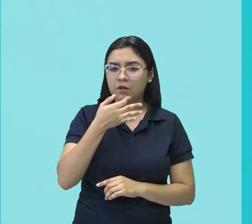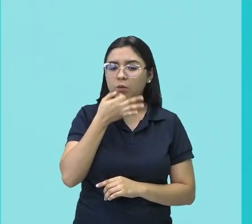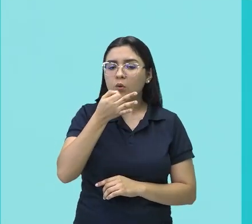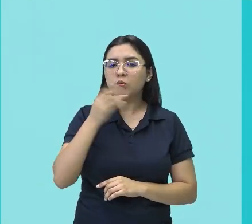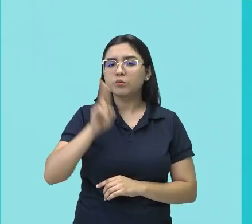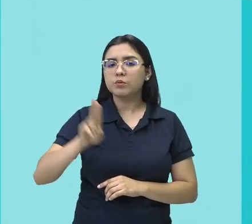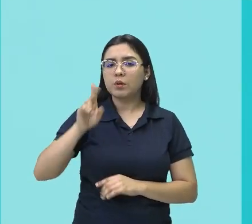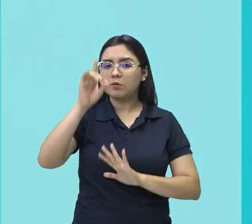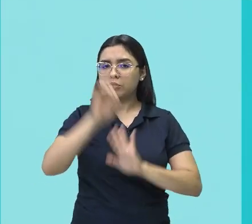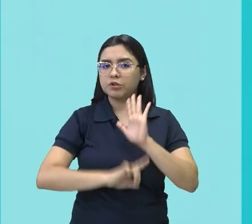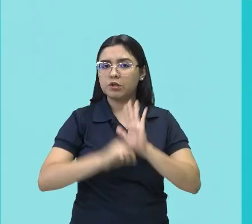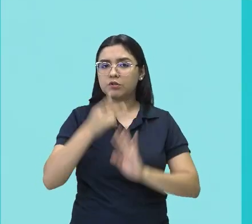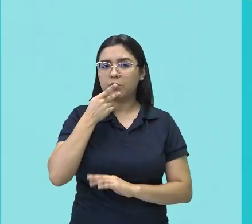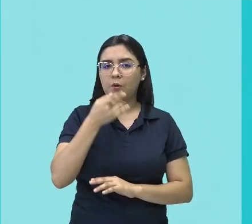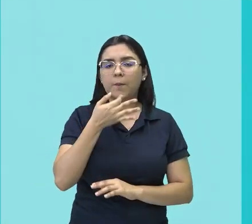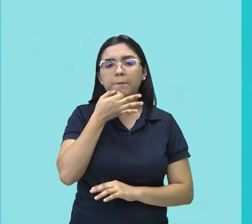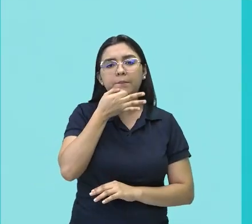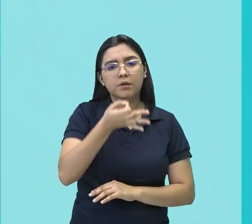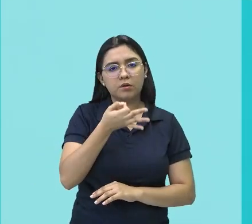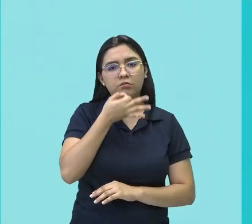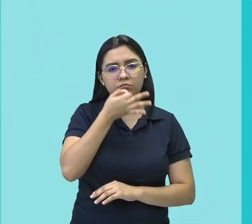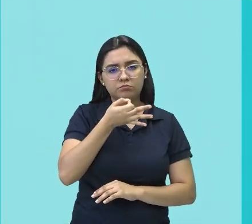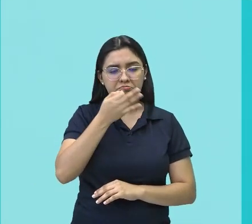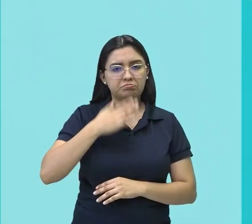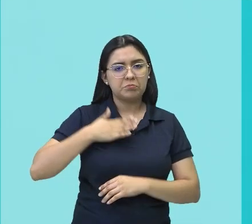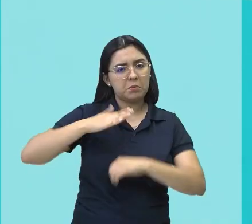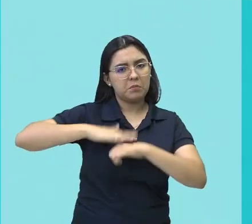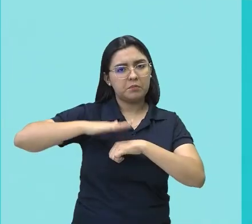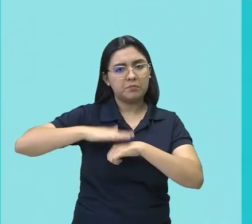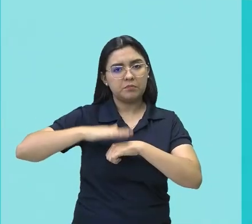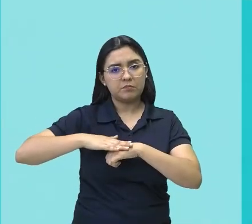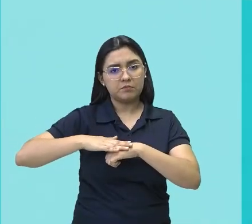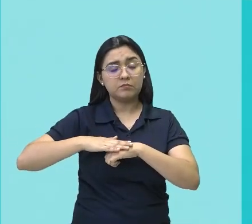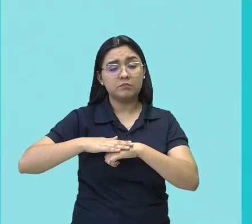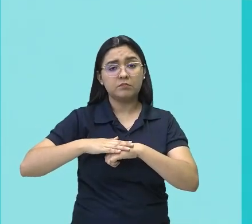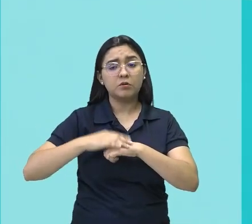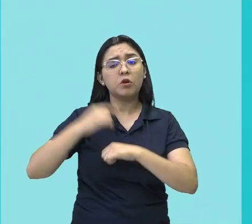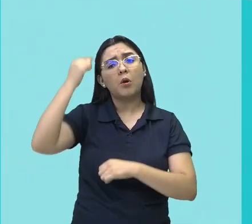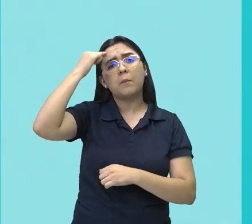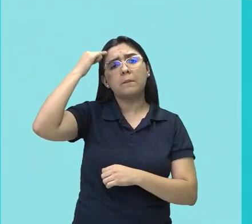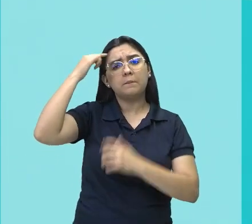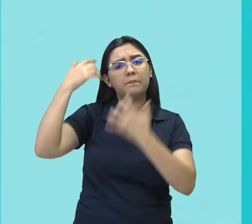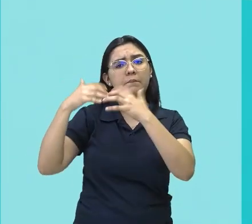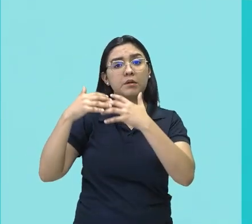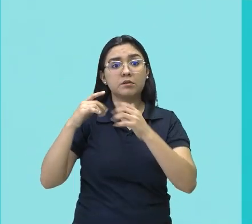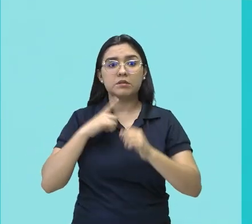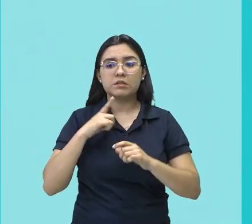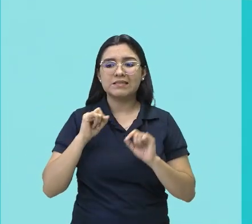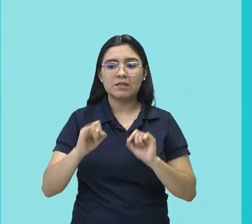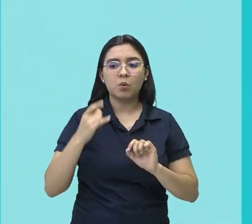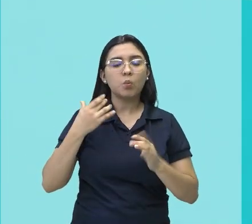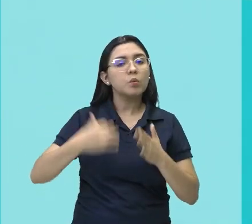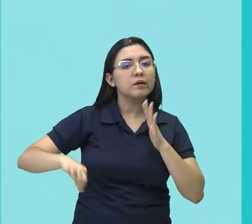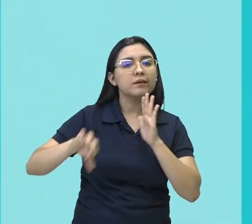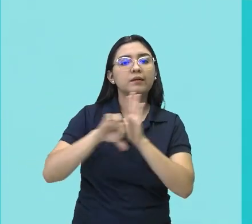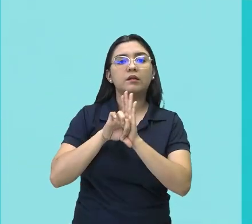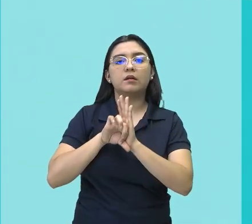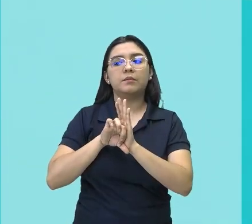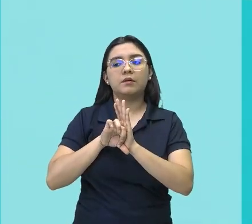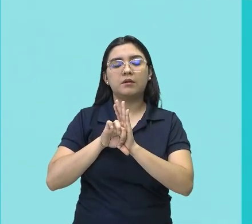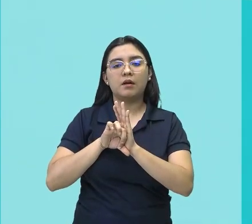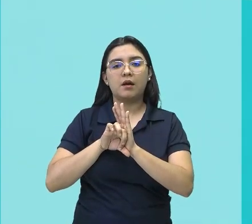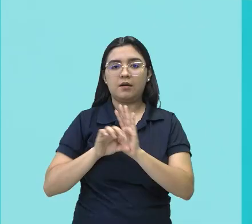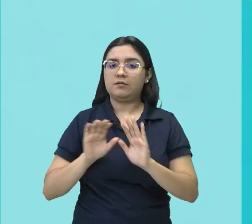meu direito de fala, meu direito, né, de proferir aquilo que eu penso, eu cometer um crime, aí